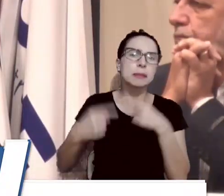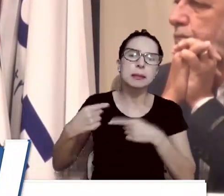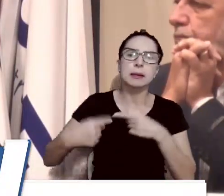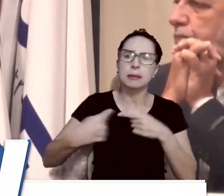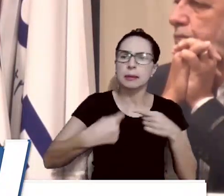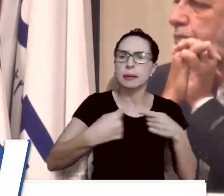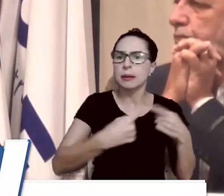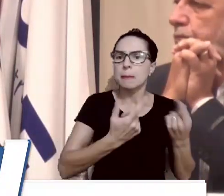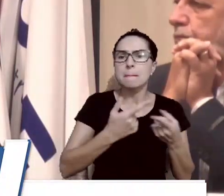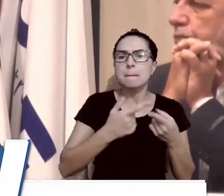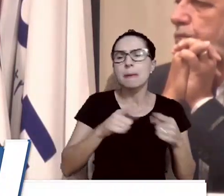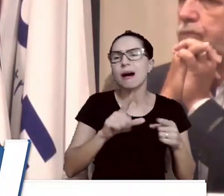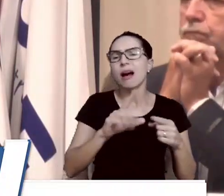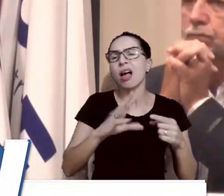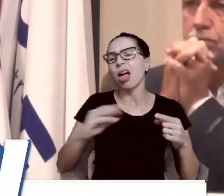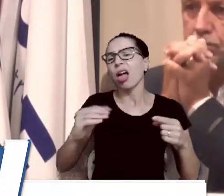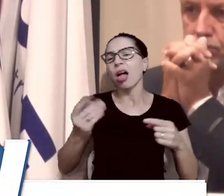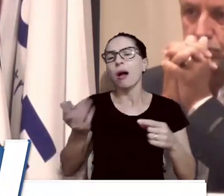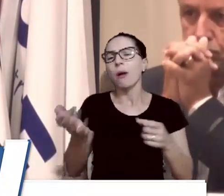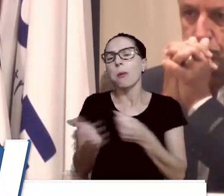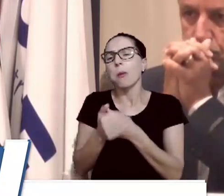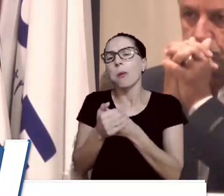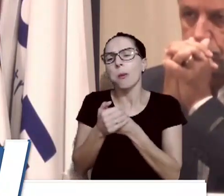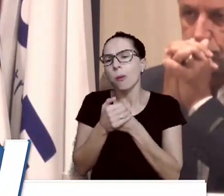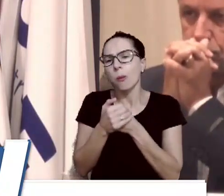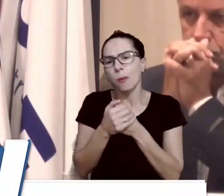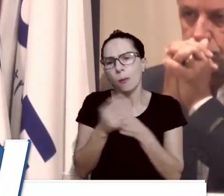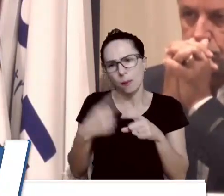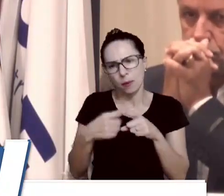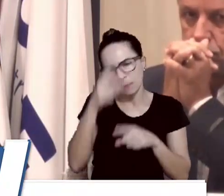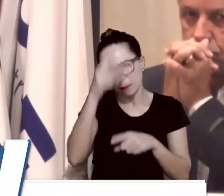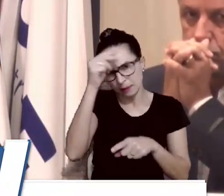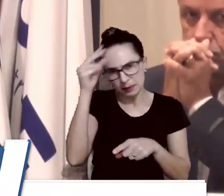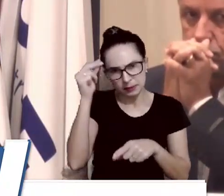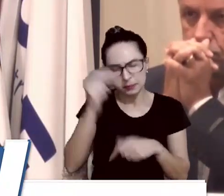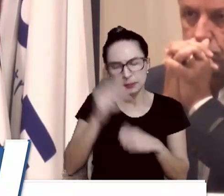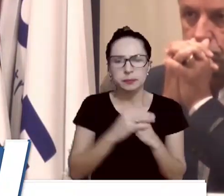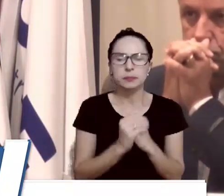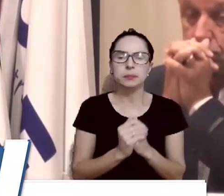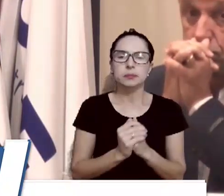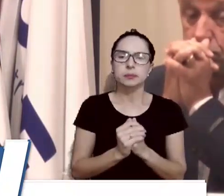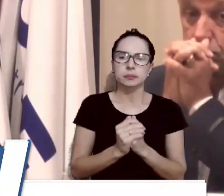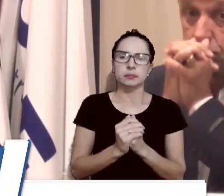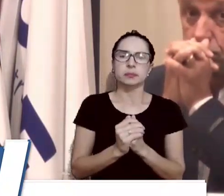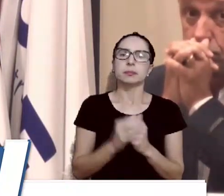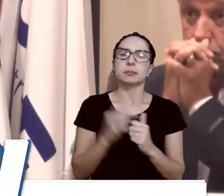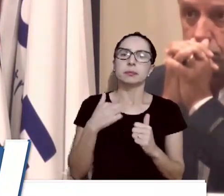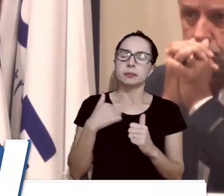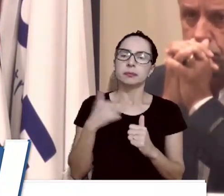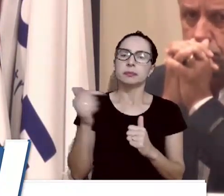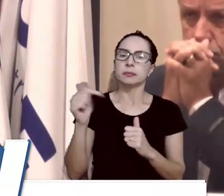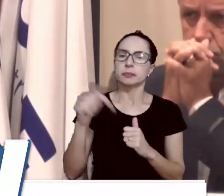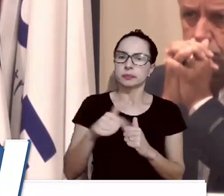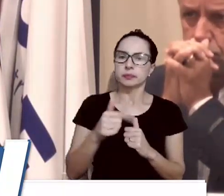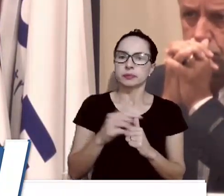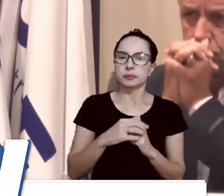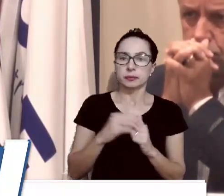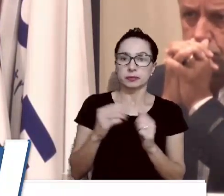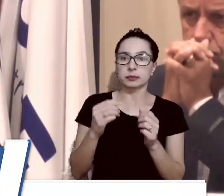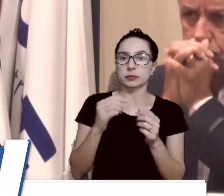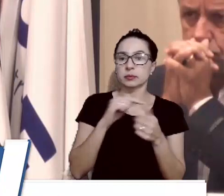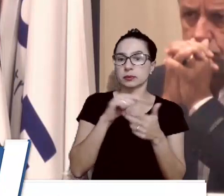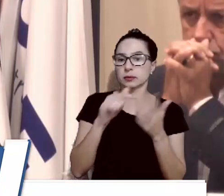sido colocado por debaixo dos panos por parte da prefeitura. Estou aqui com as mais de